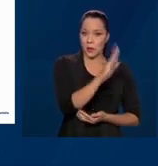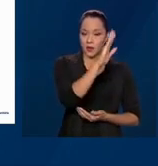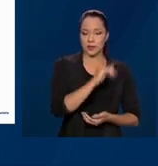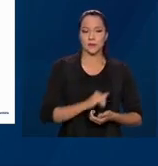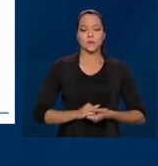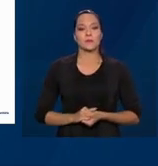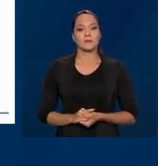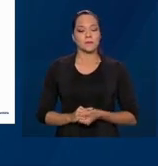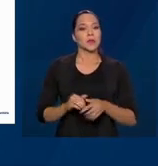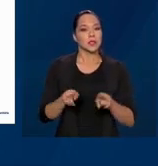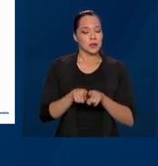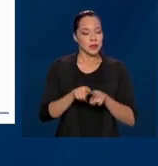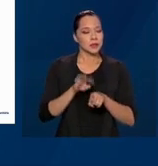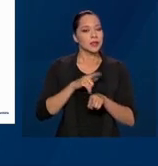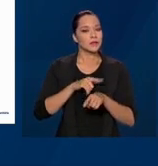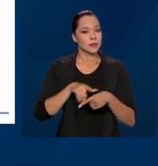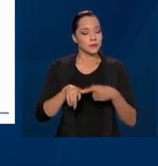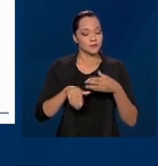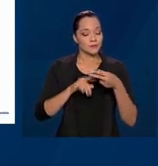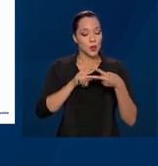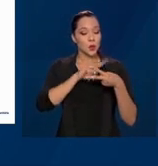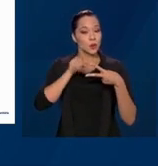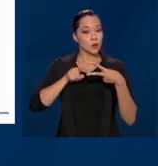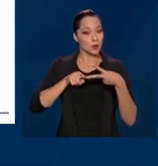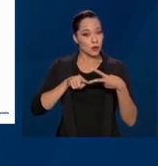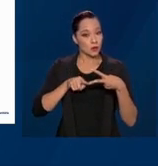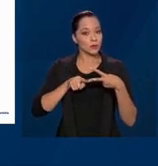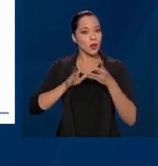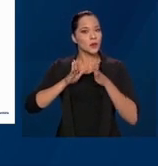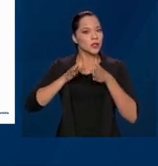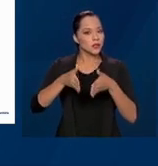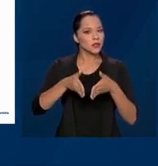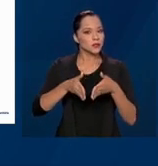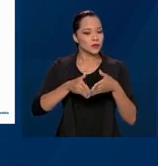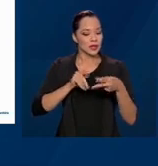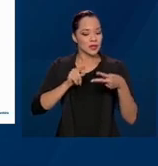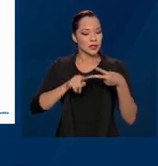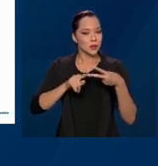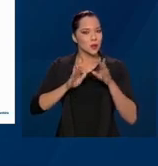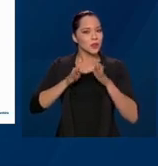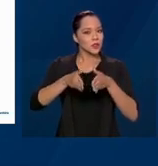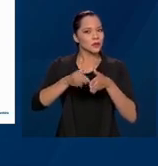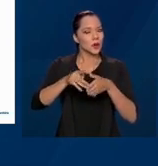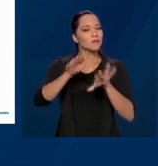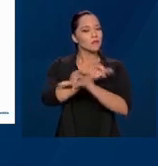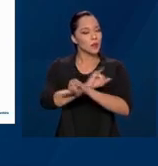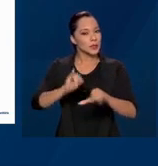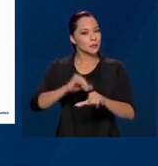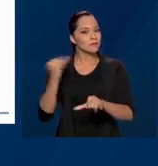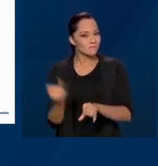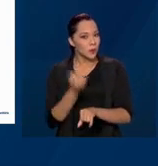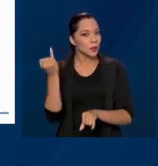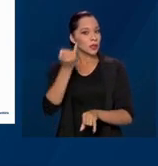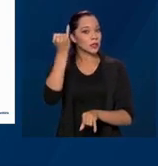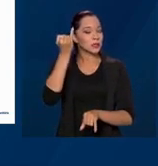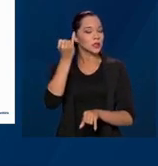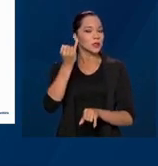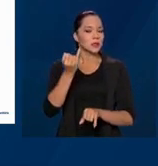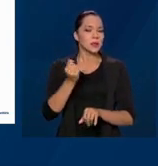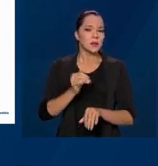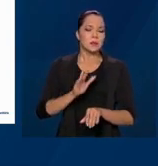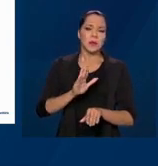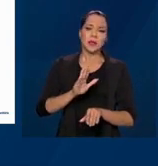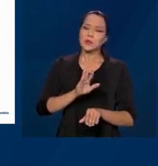tiveram objetivos secundários. O objetivo secundário é um objetivo que traz um dado importante, mas que não é